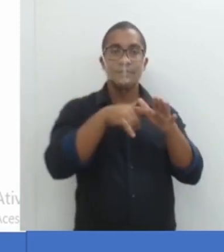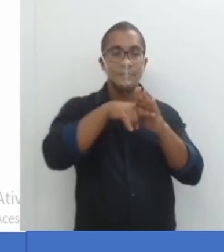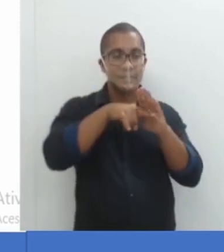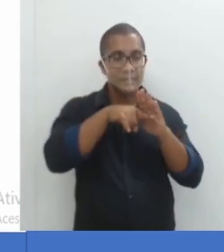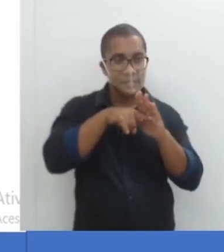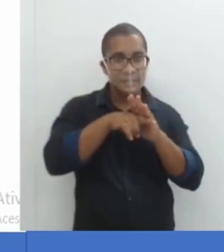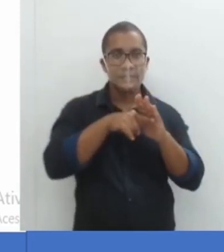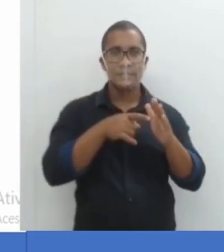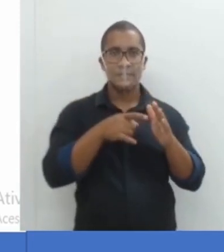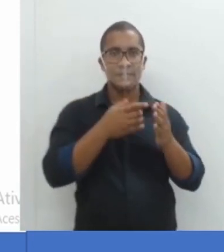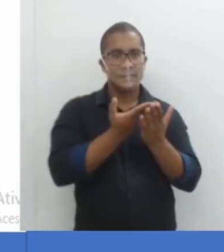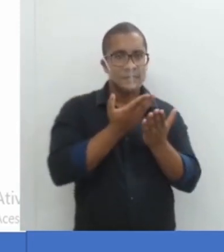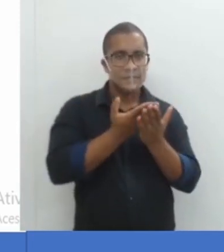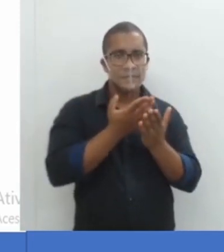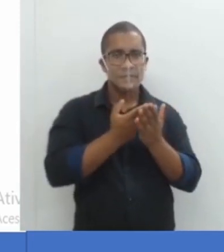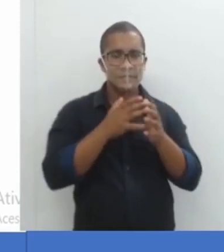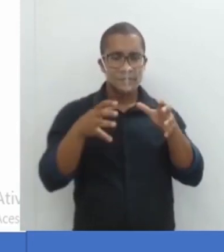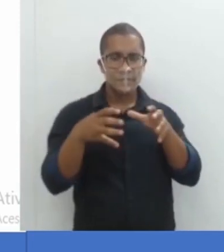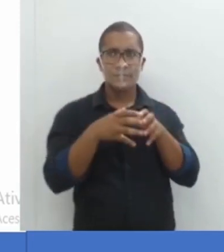Pesquisa em Entidade